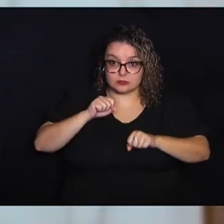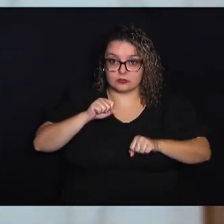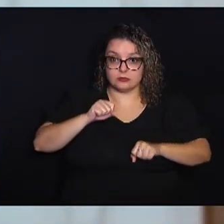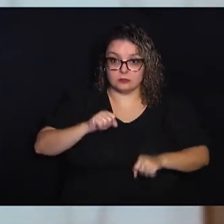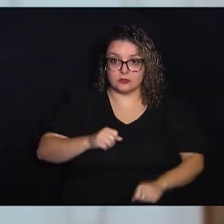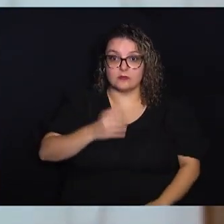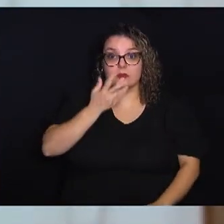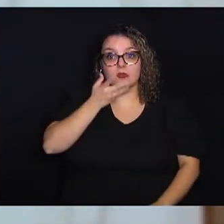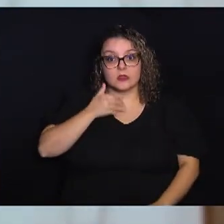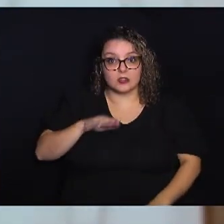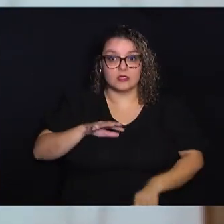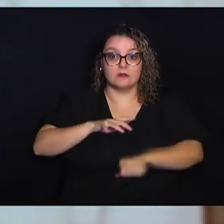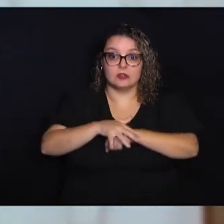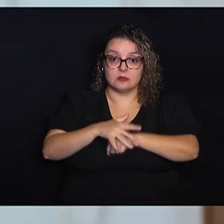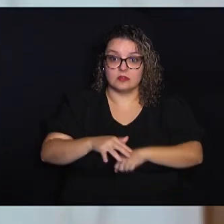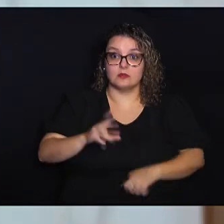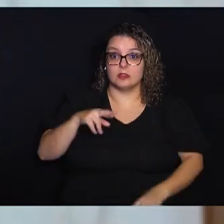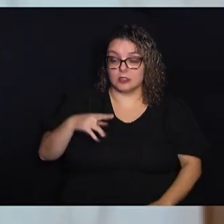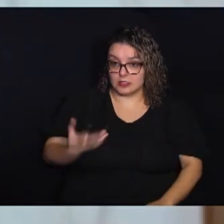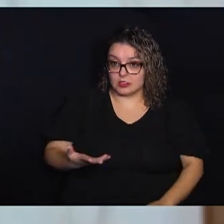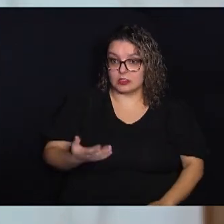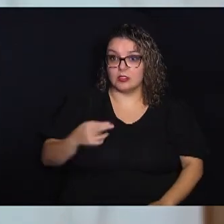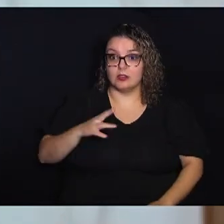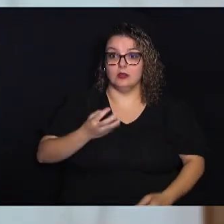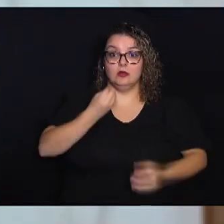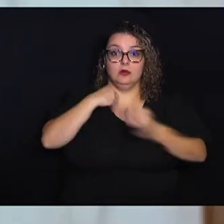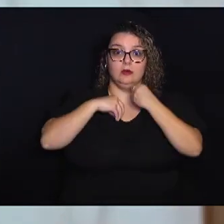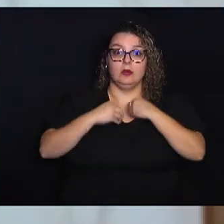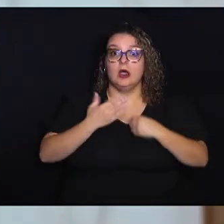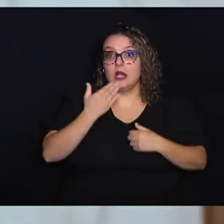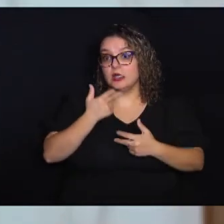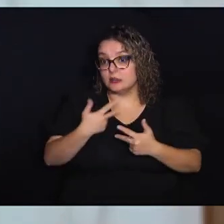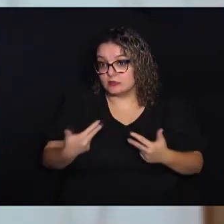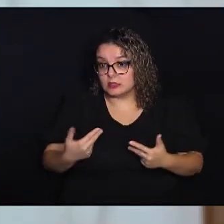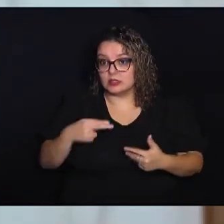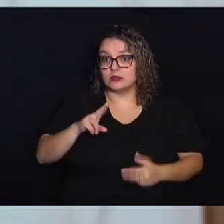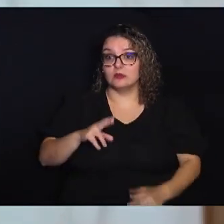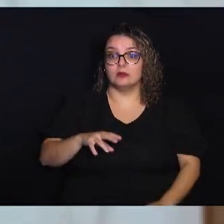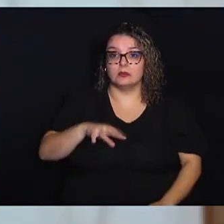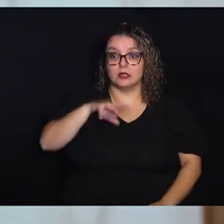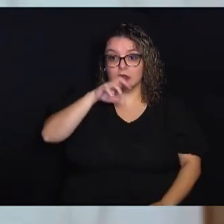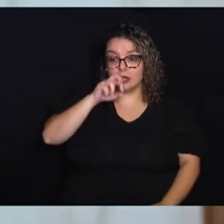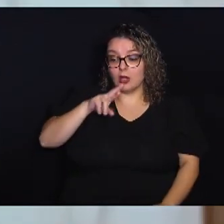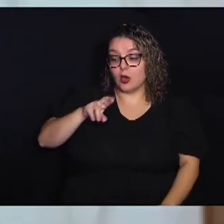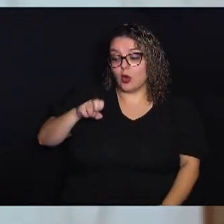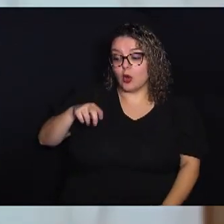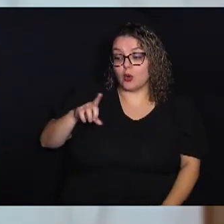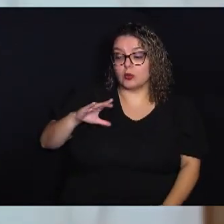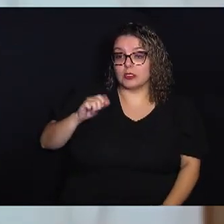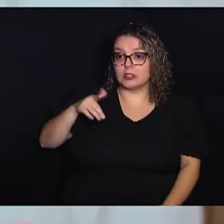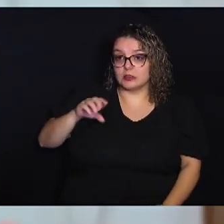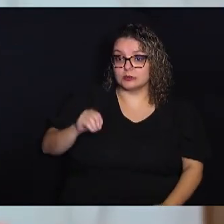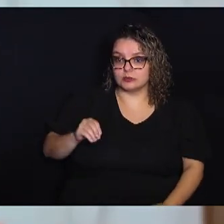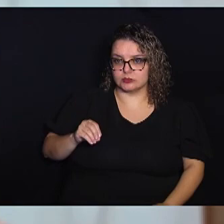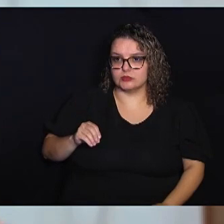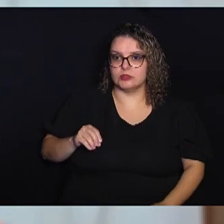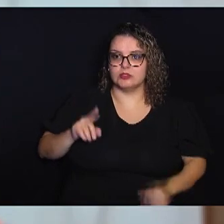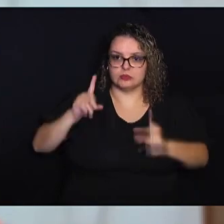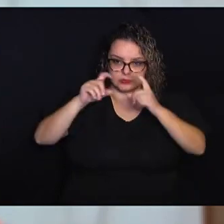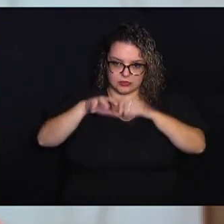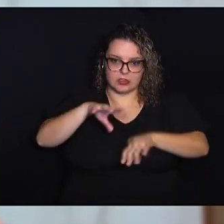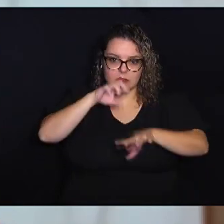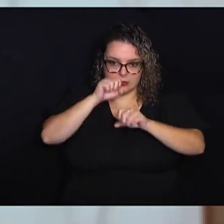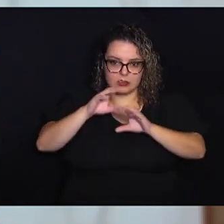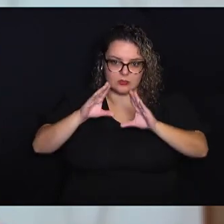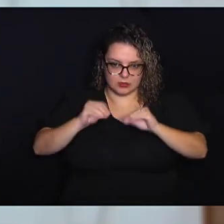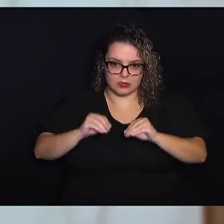infecção por causa daquilo, ou está juntando comida, alimento, ou está roncando, dificultando a respiração à noite, aí às vezes